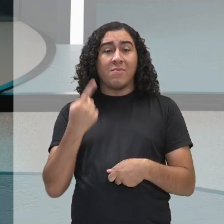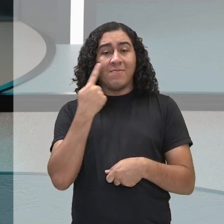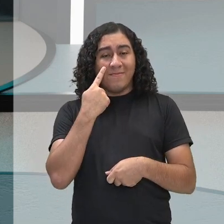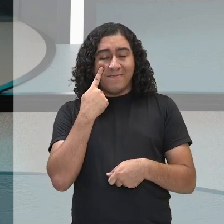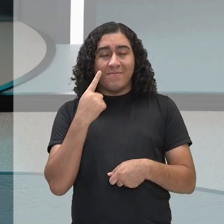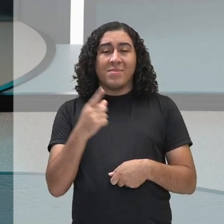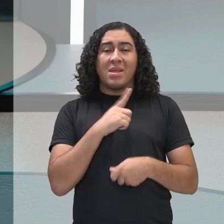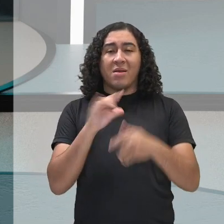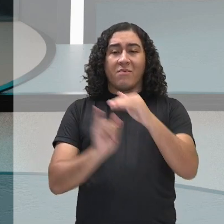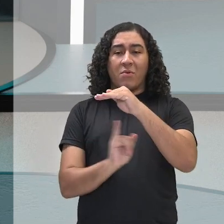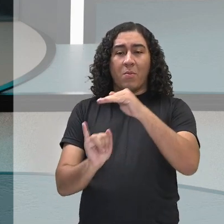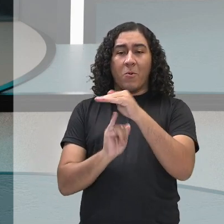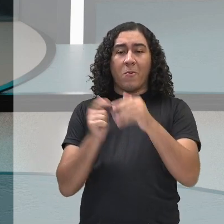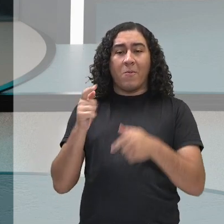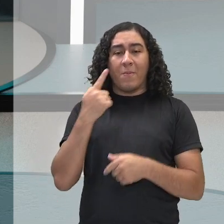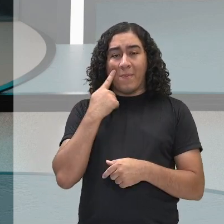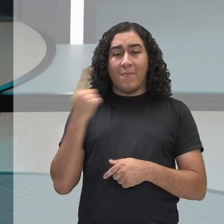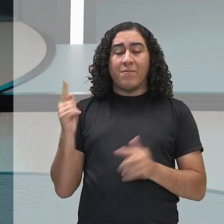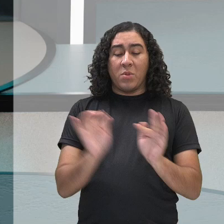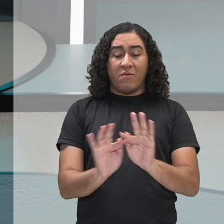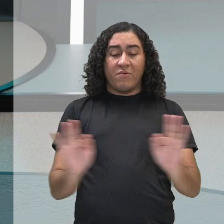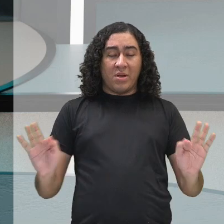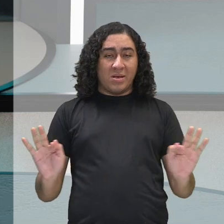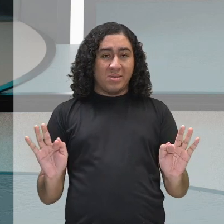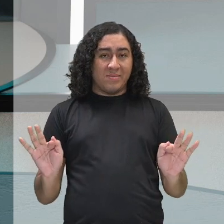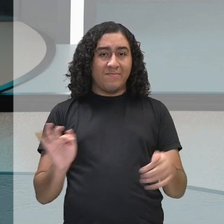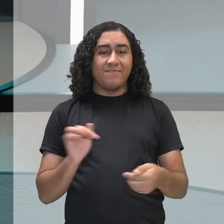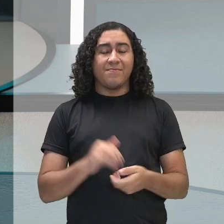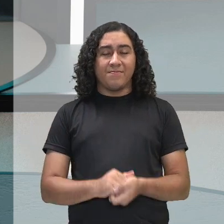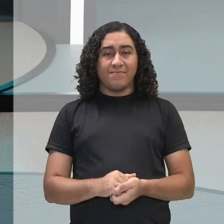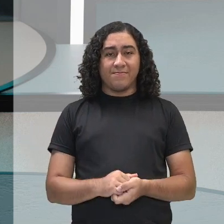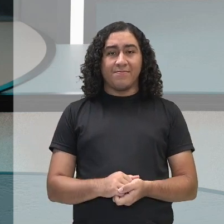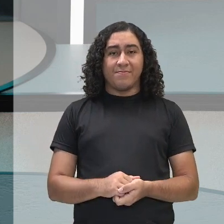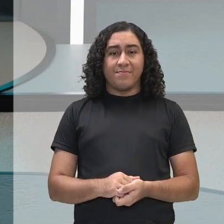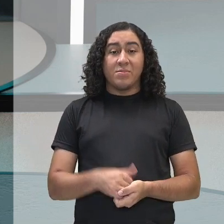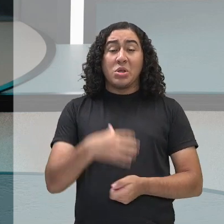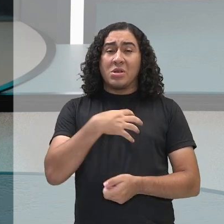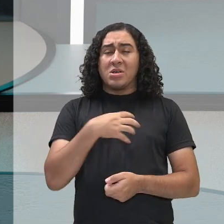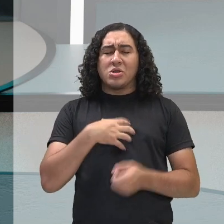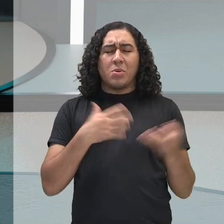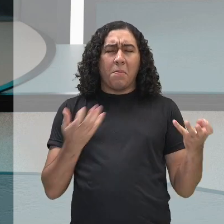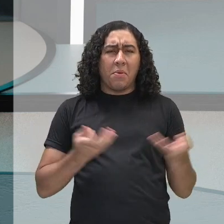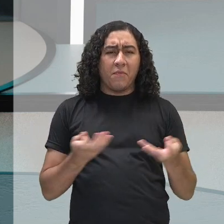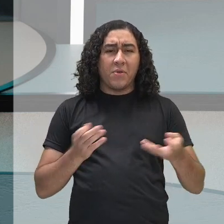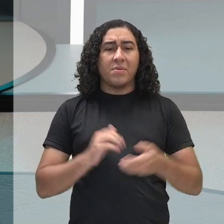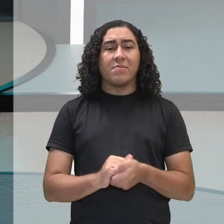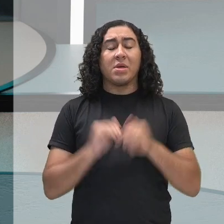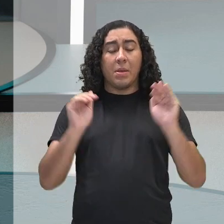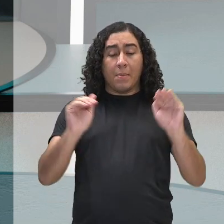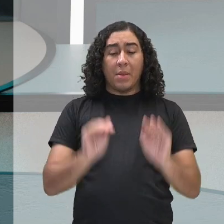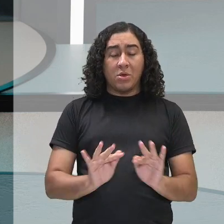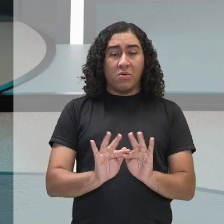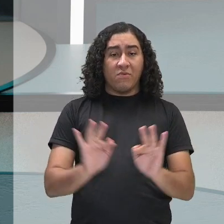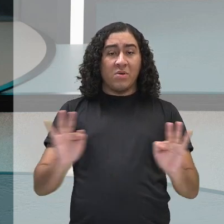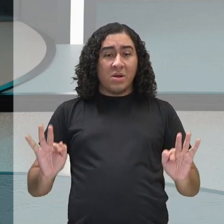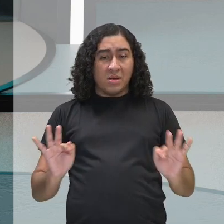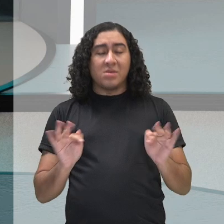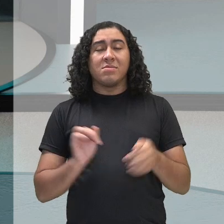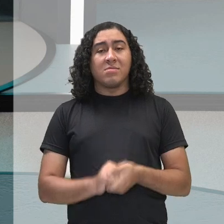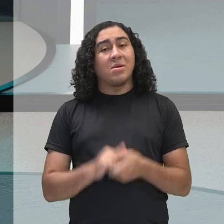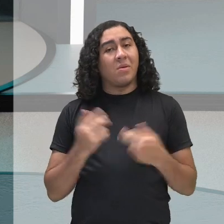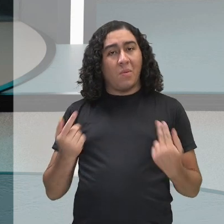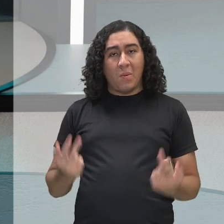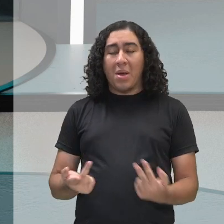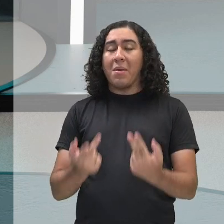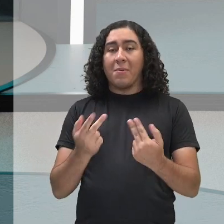Mais informais são I'm doing great. Eu estou muito bem, estou ótimo. Same old.